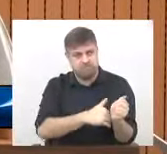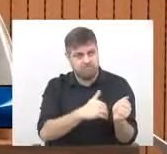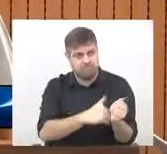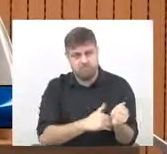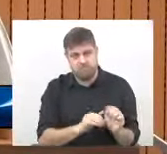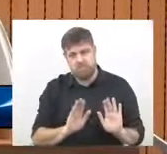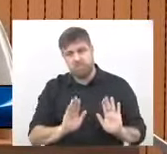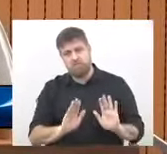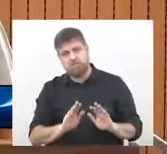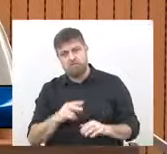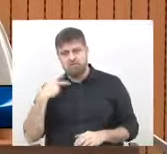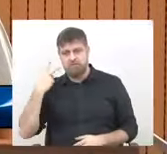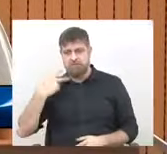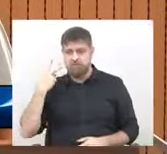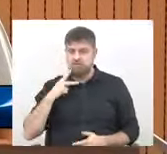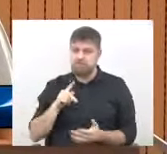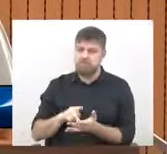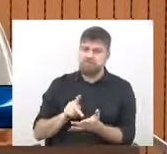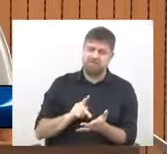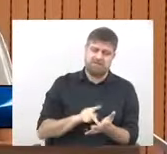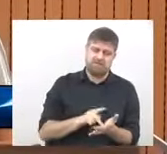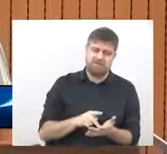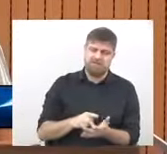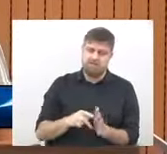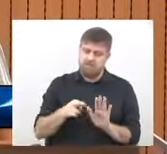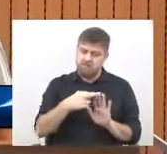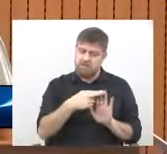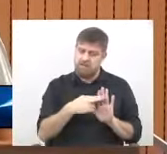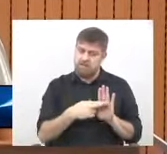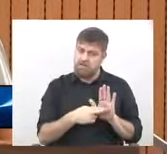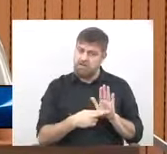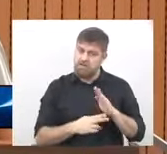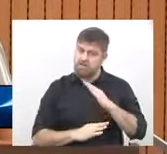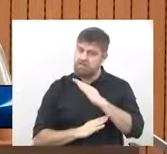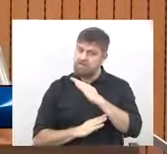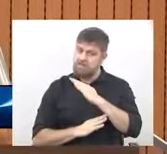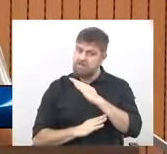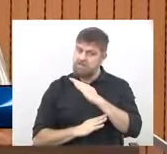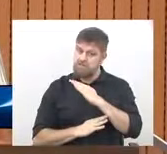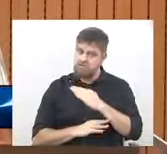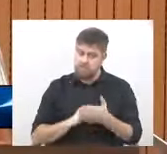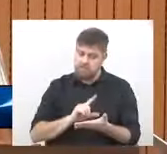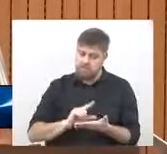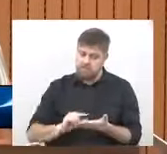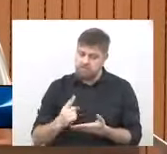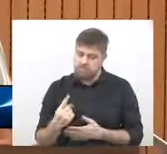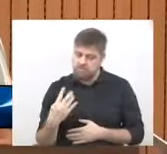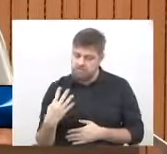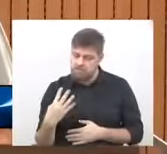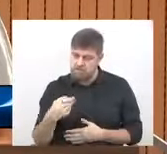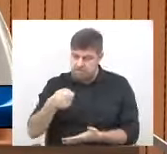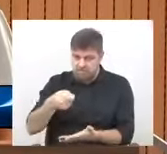Ora, vereadores, na verdade, o regimento interno dessa casa, no artigo 14, define que todas as